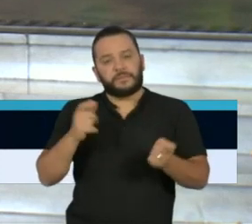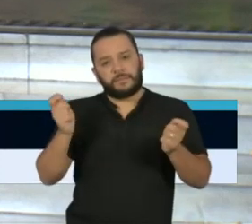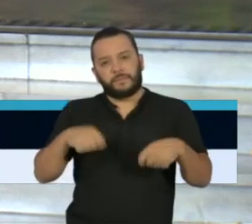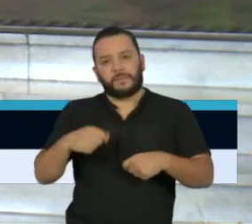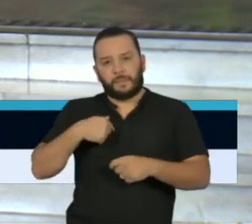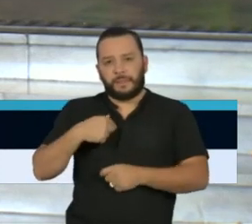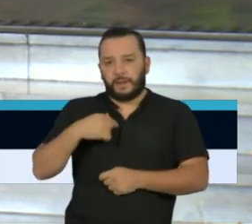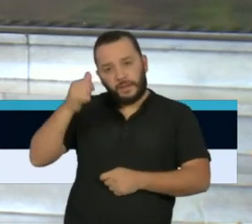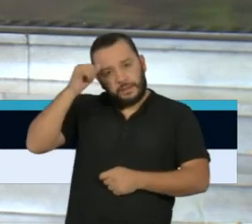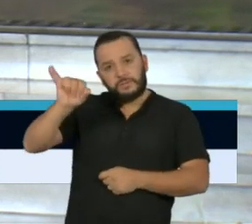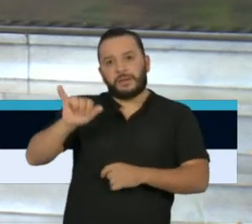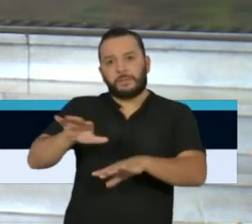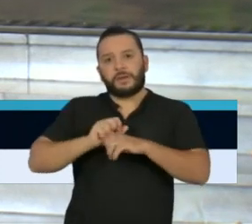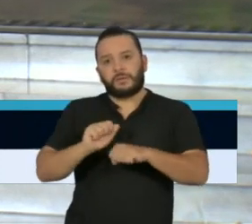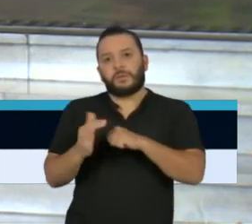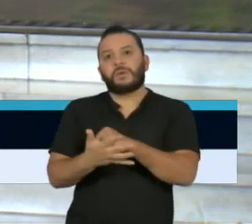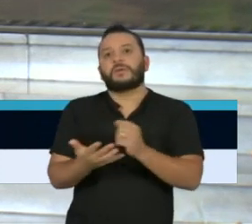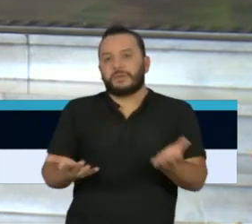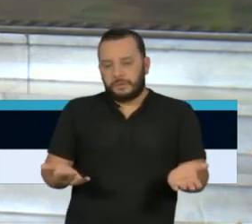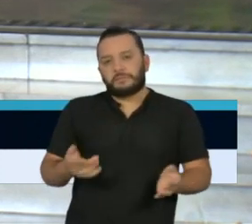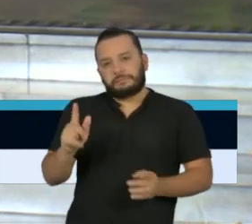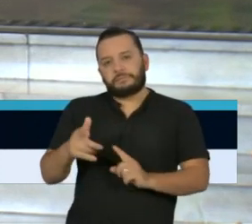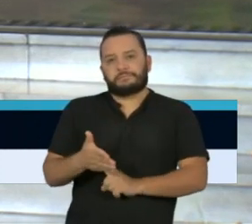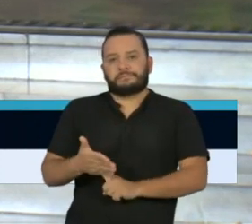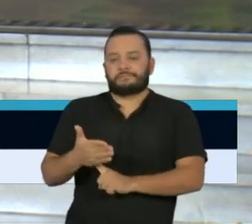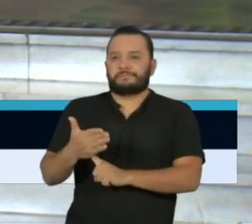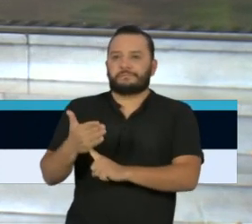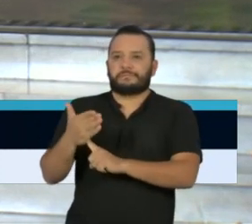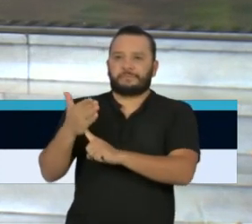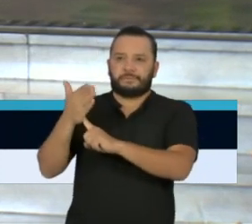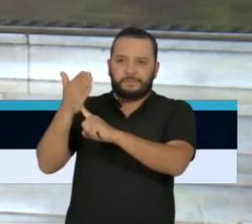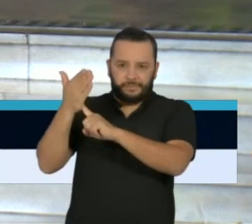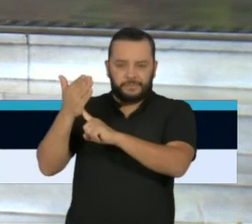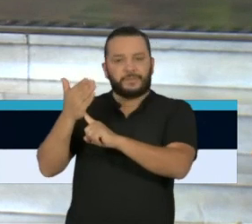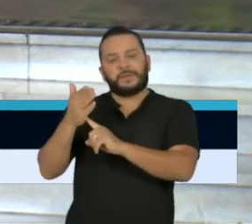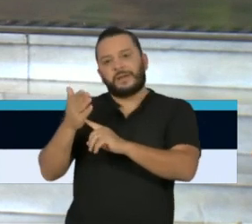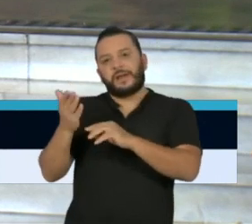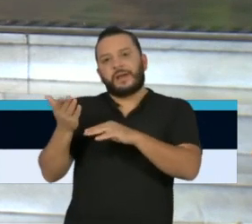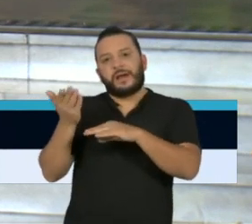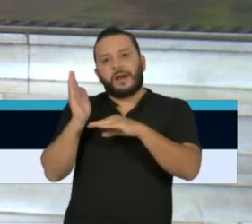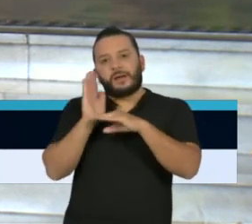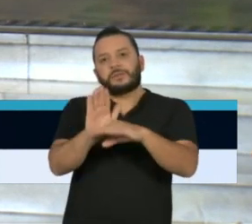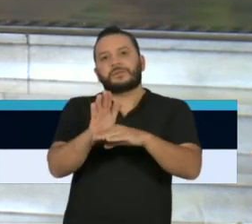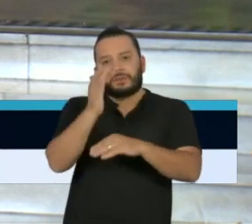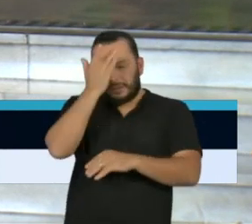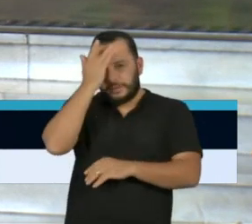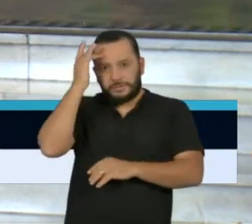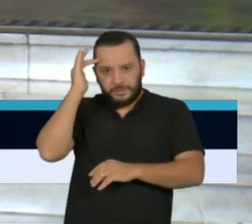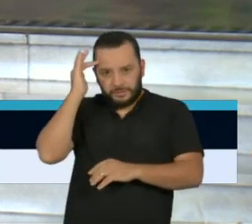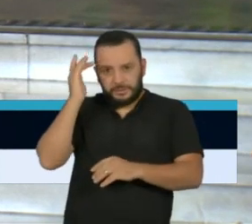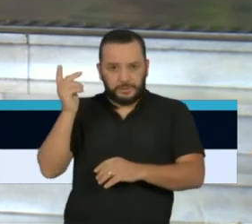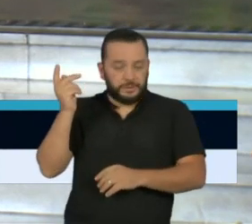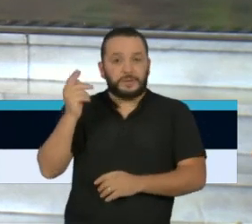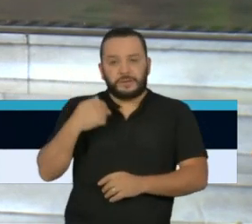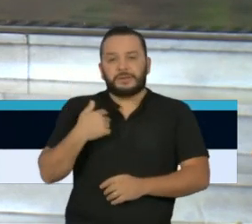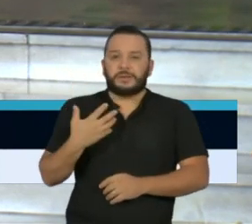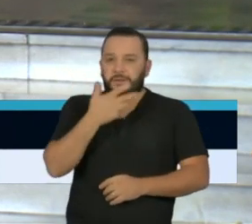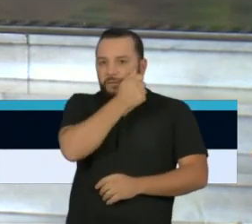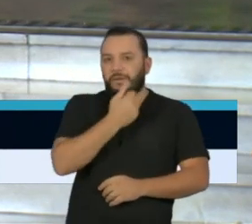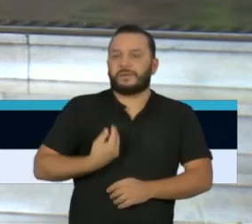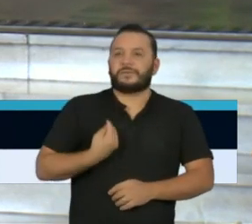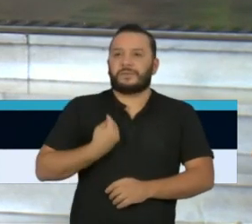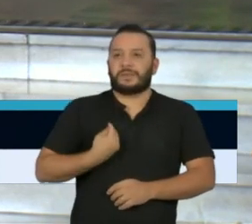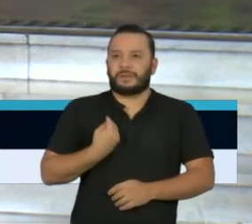prevenção contra o coronavírus. É a tecnologia a favor das pessoas, de salvar vidas